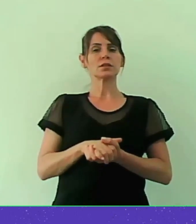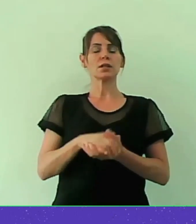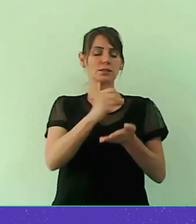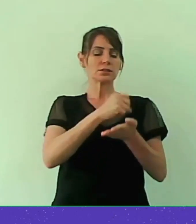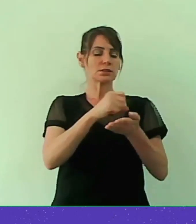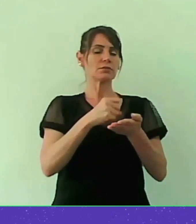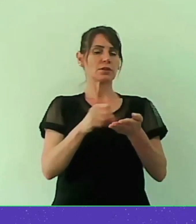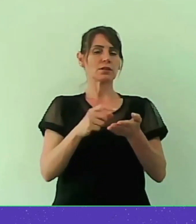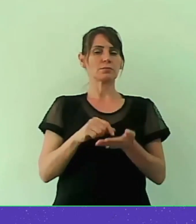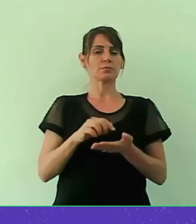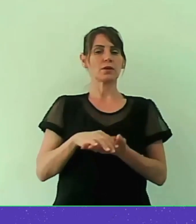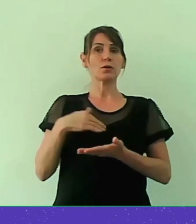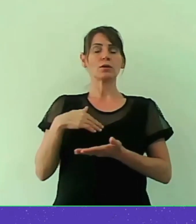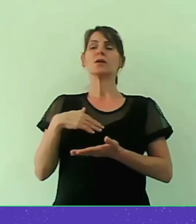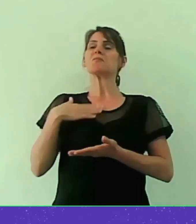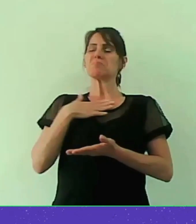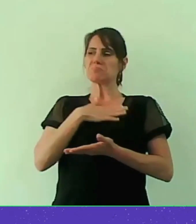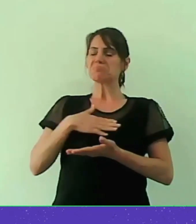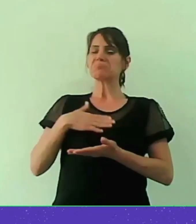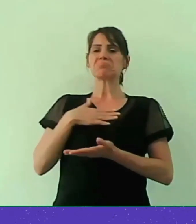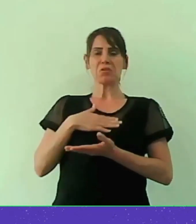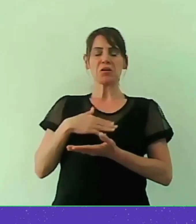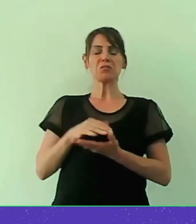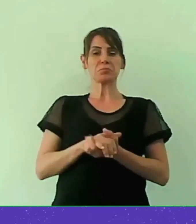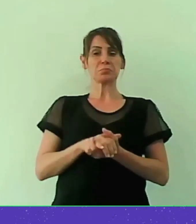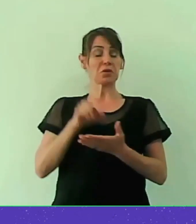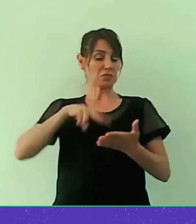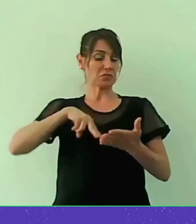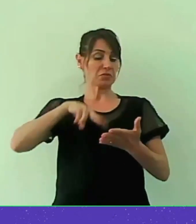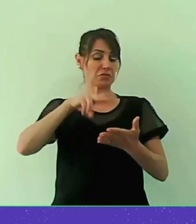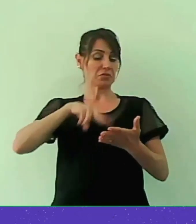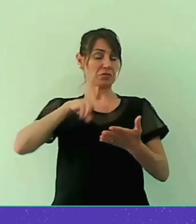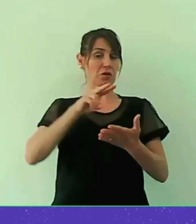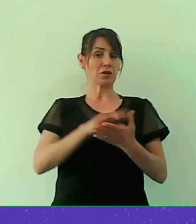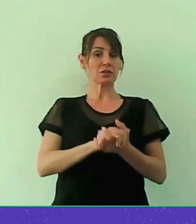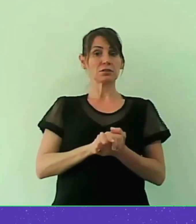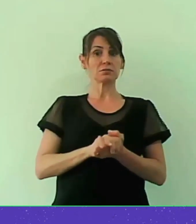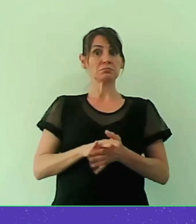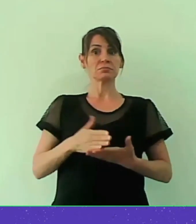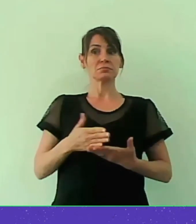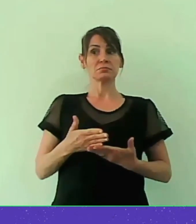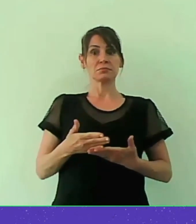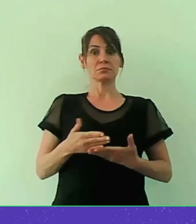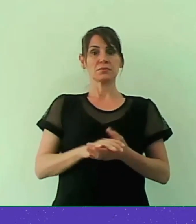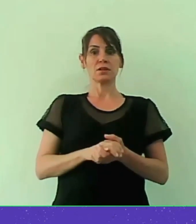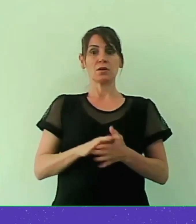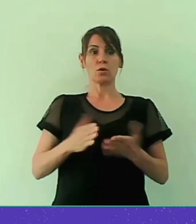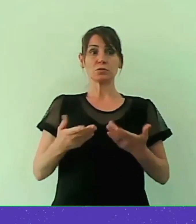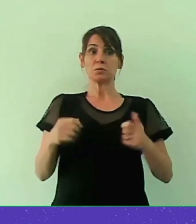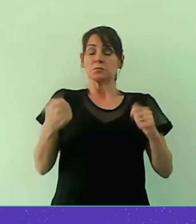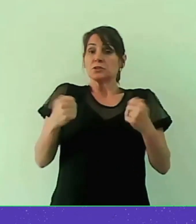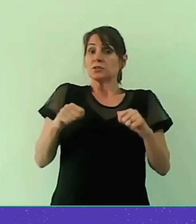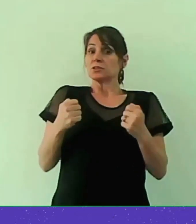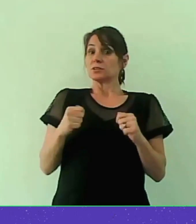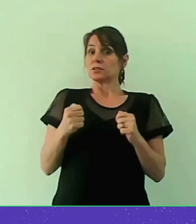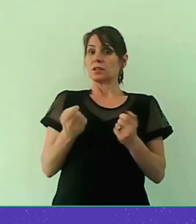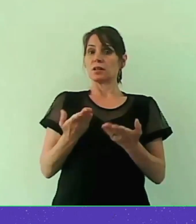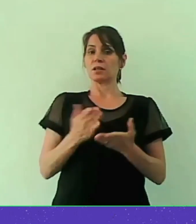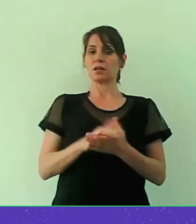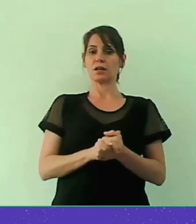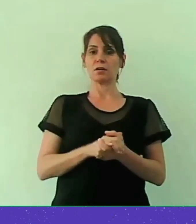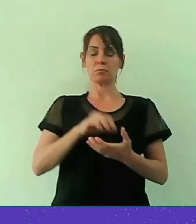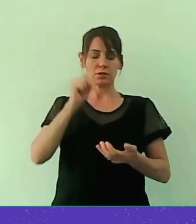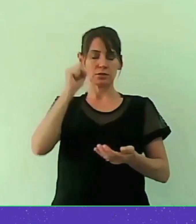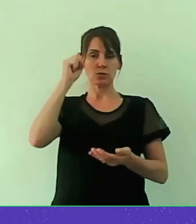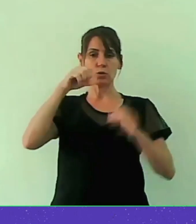gostei muito, eu vou ler. Chega no ponto onde é necessária uma luz